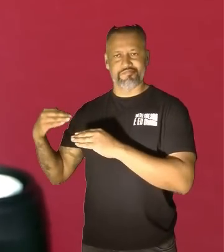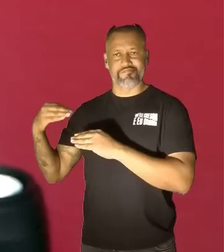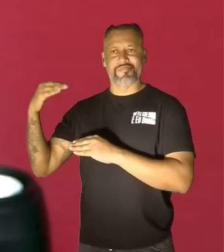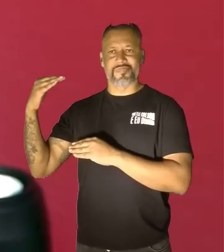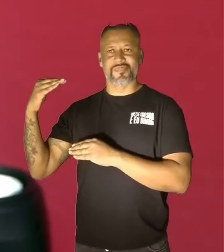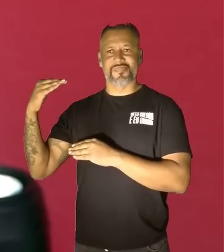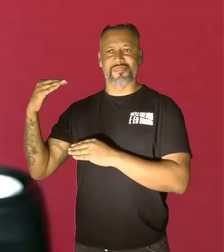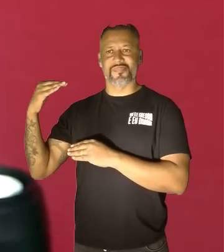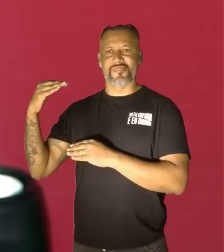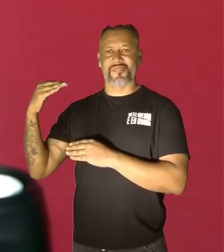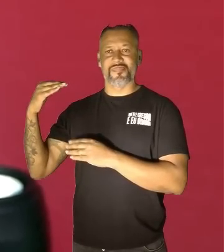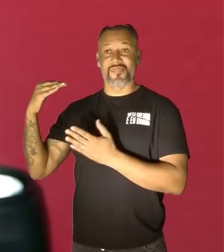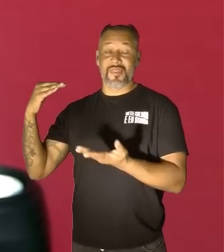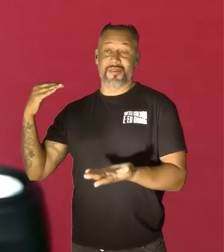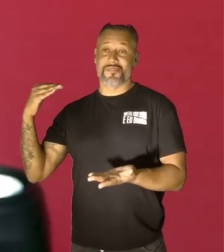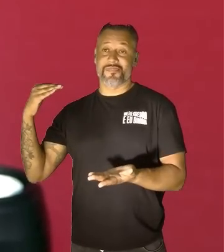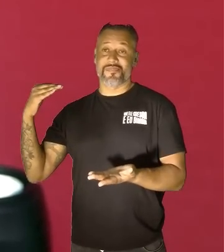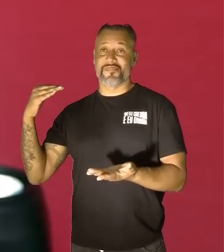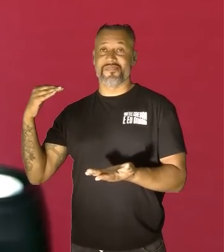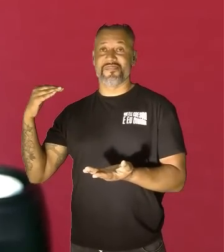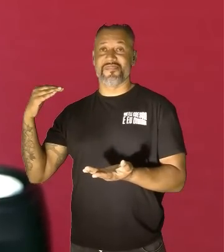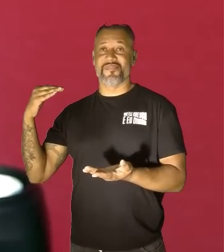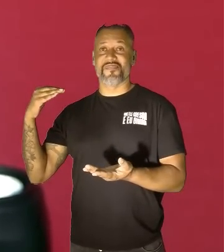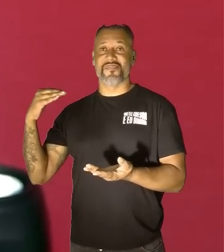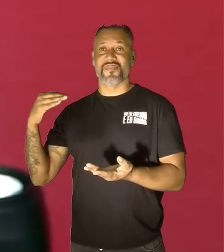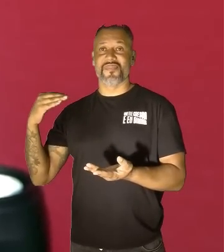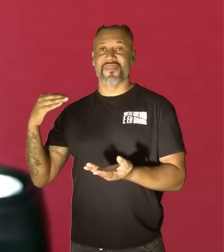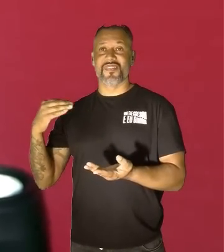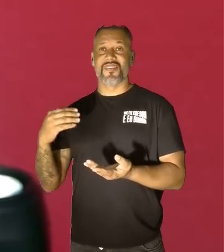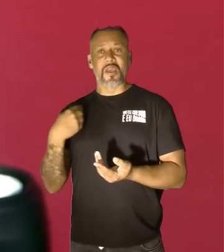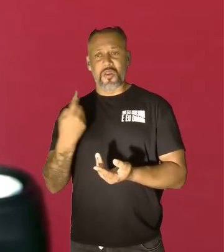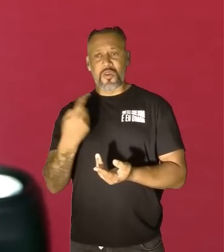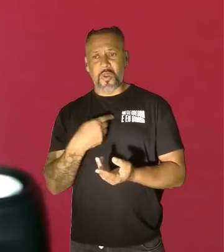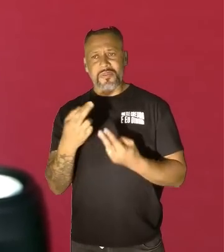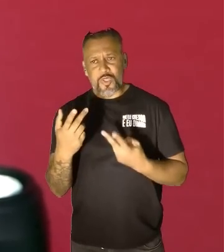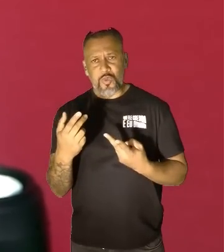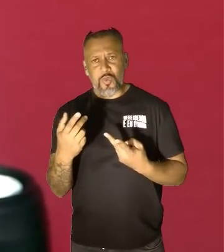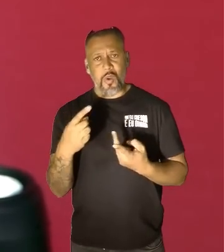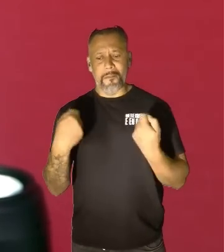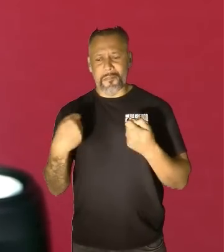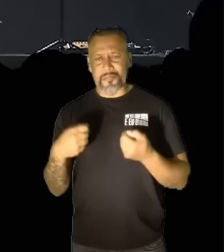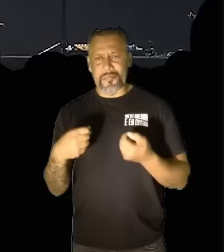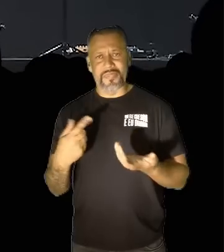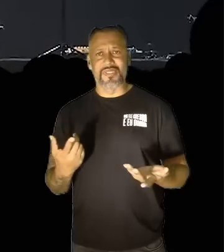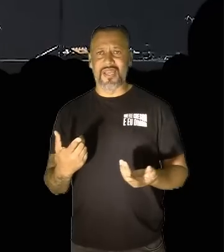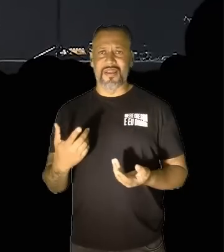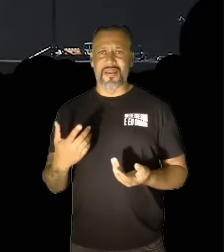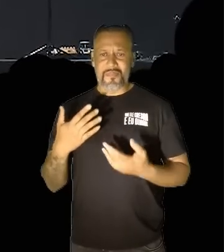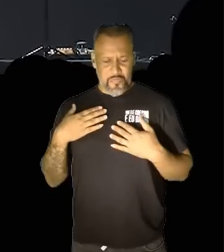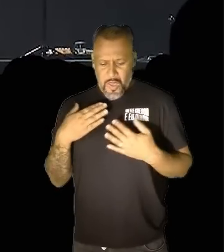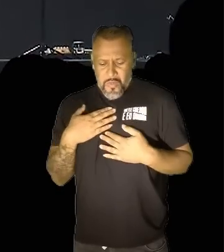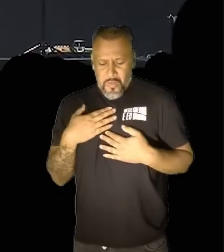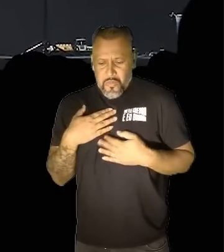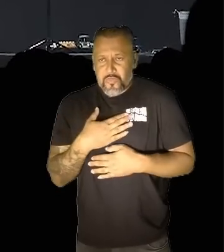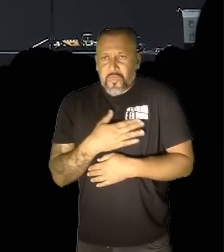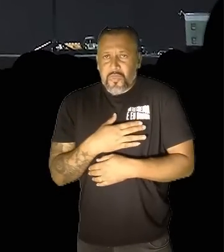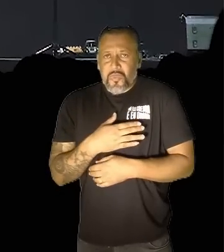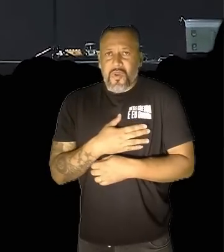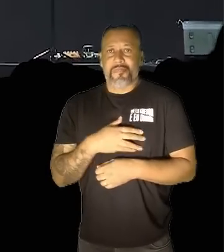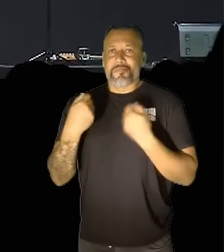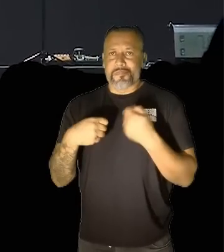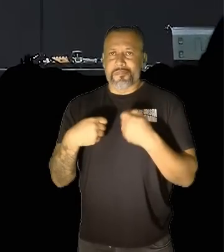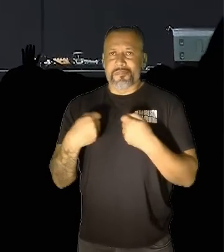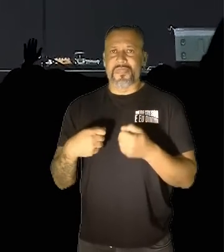você abandone aquilo que não te serve mais, para que você deixe de lado aquilo que não lhe cabe mais, e Ele vai te dar o